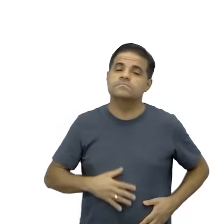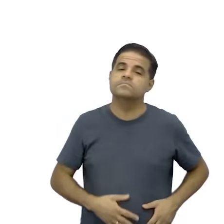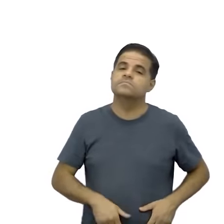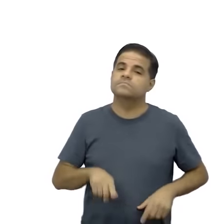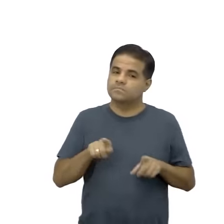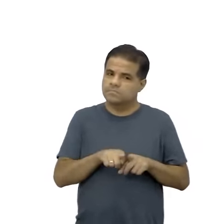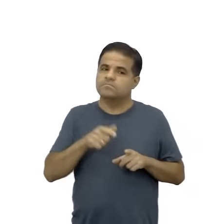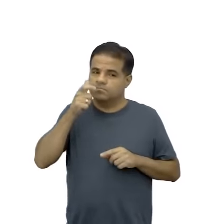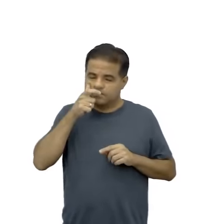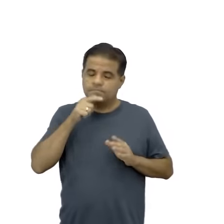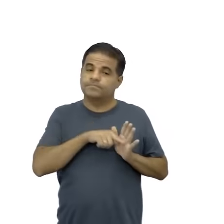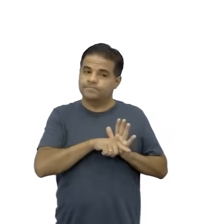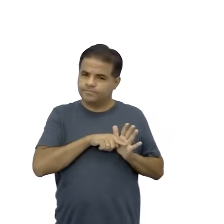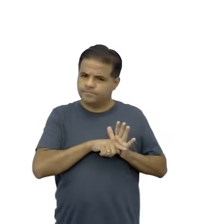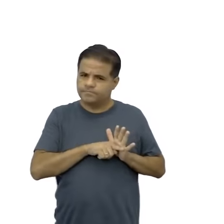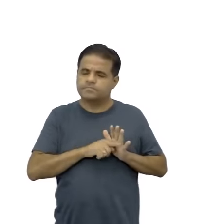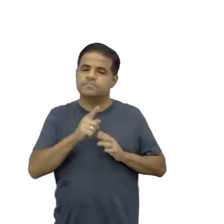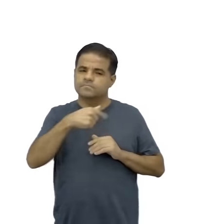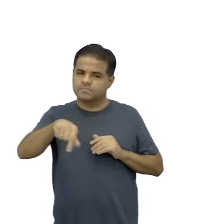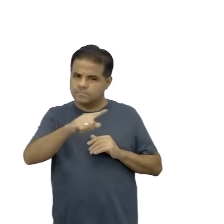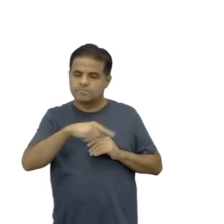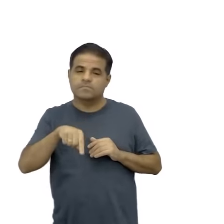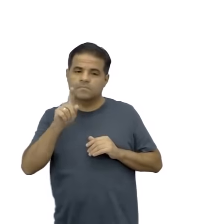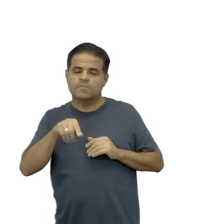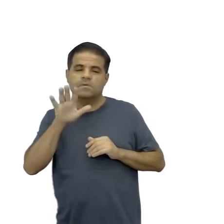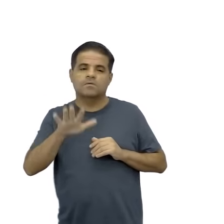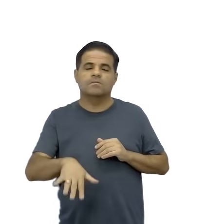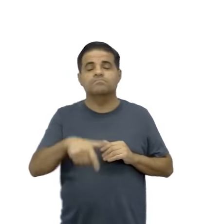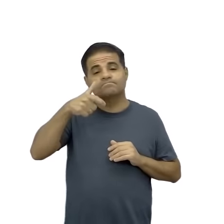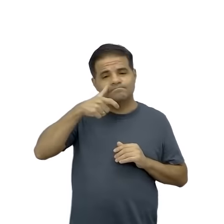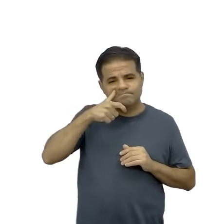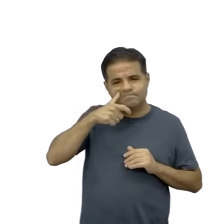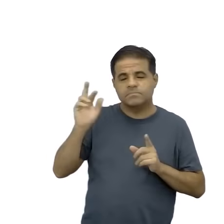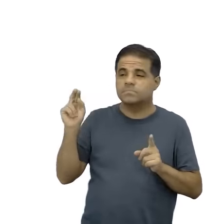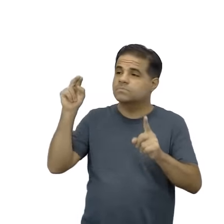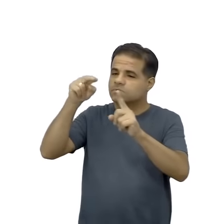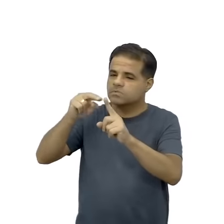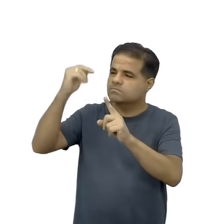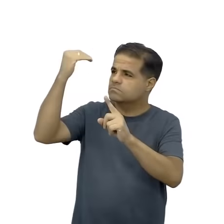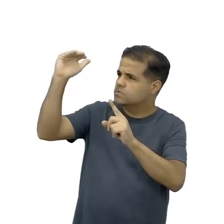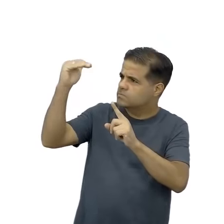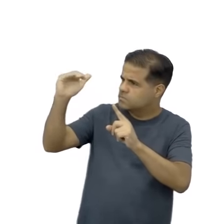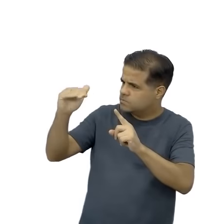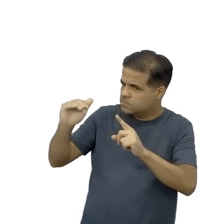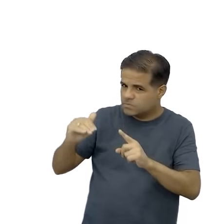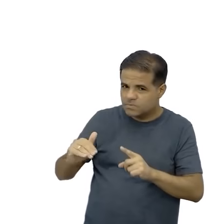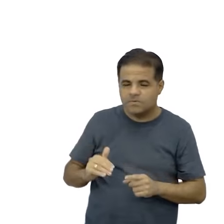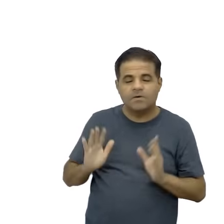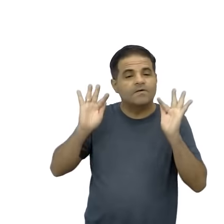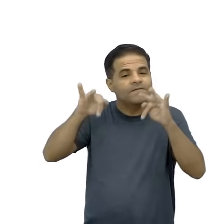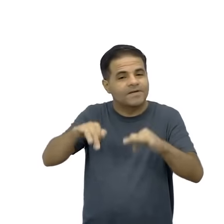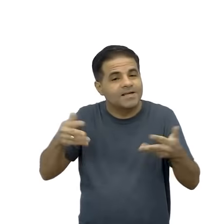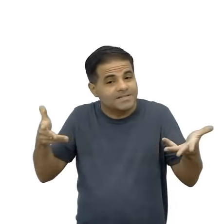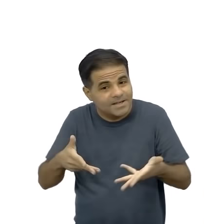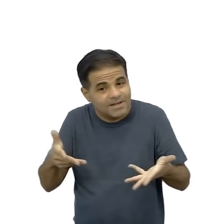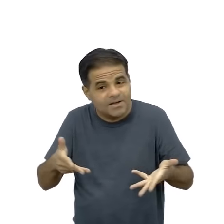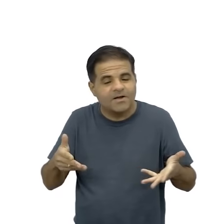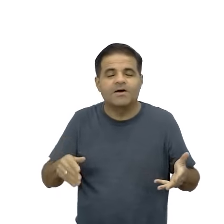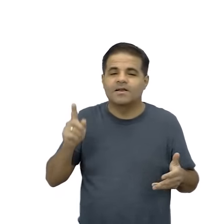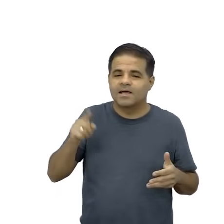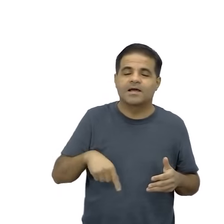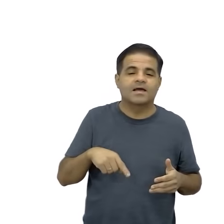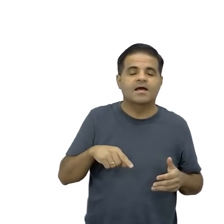também verificamos aqui, deixamos para vocês, para ficar no vídeo, as referências, tá bom? E aqui, finalizando, e obviamente